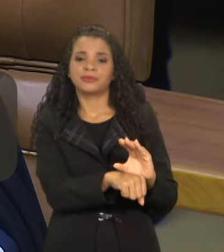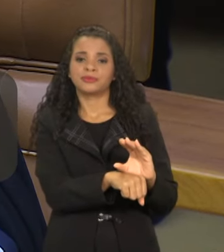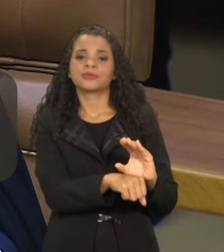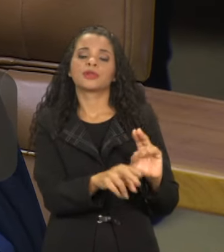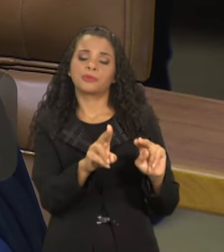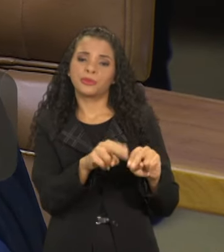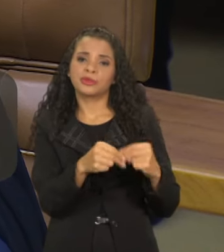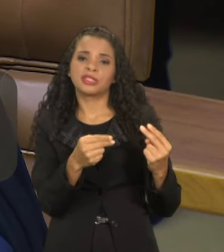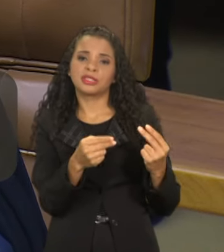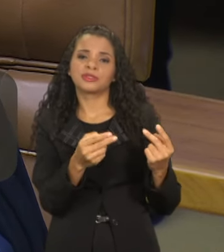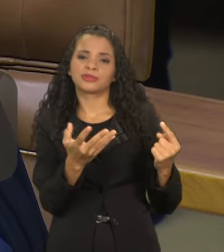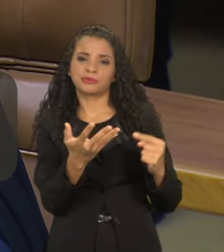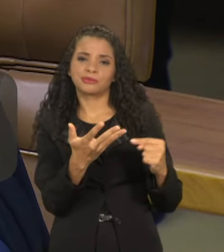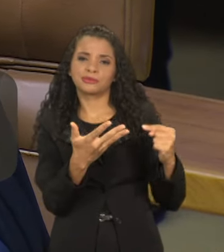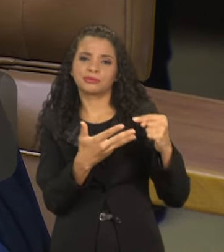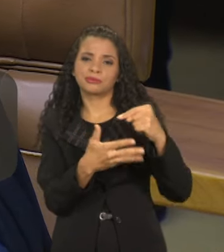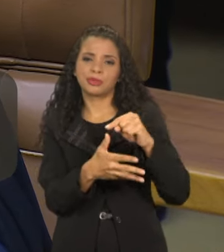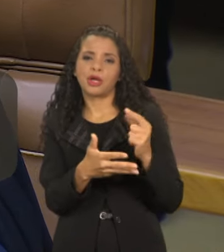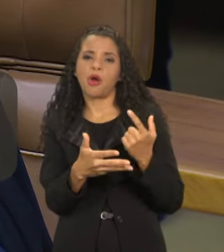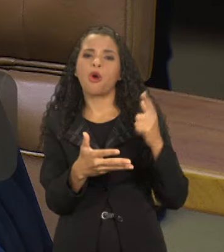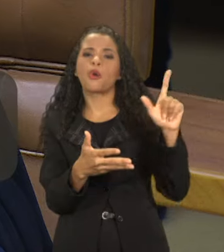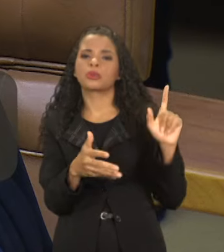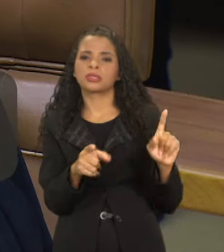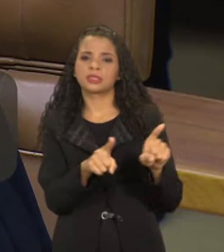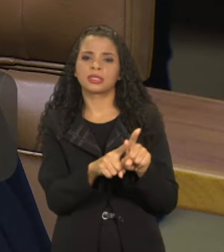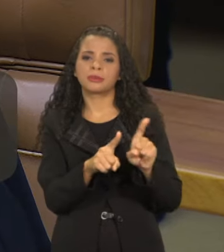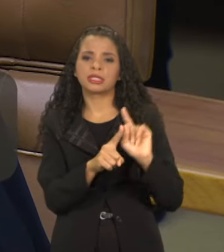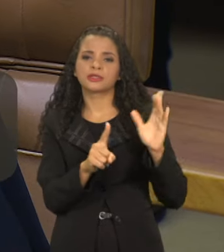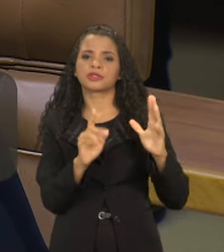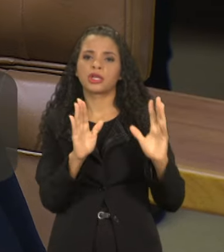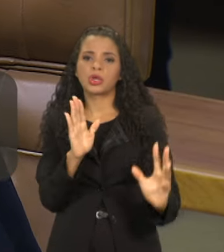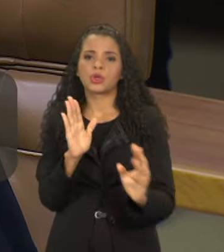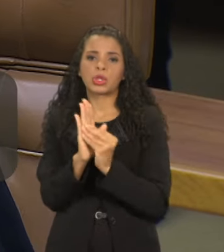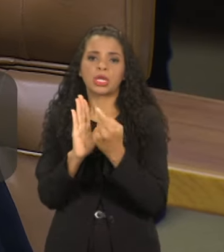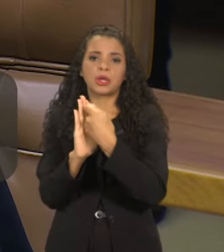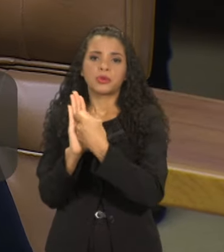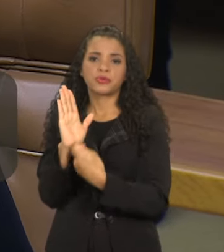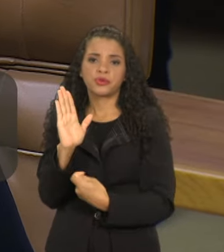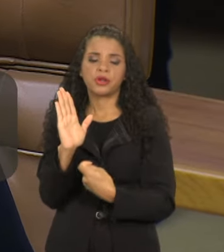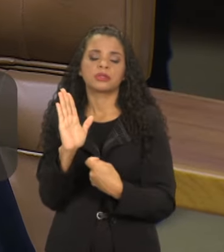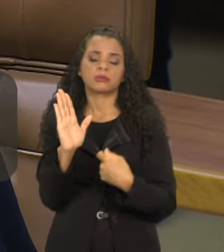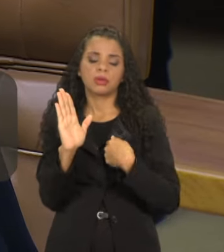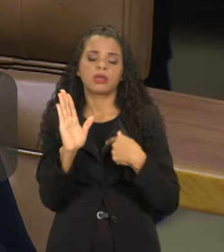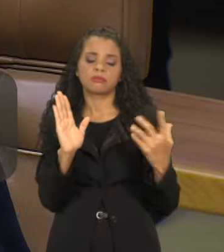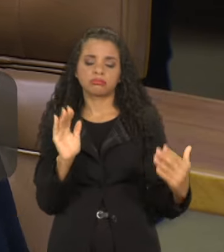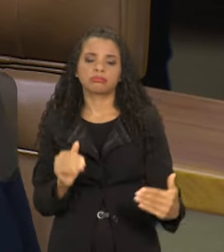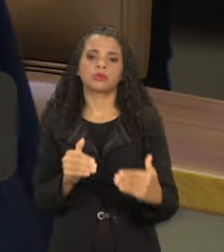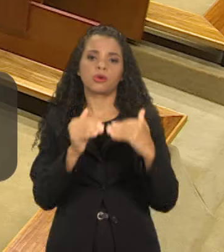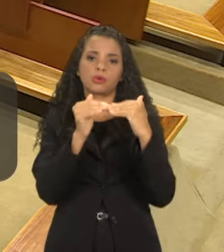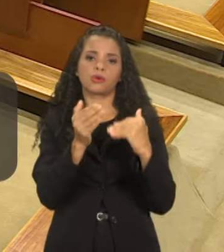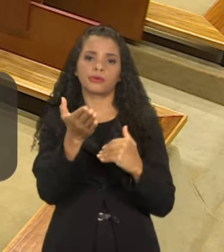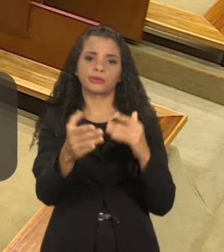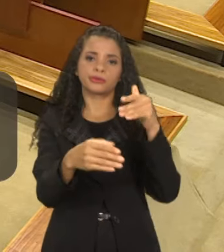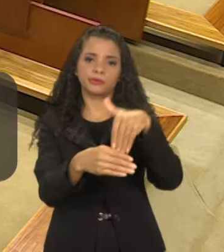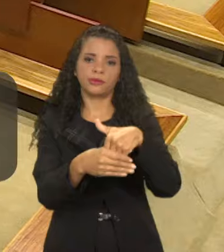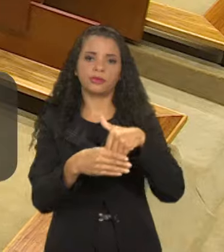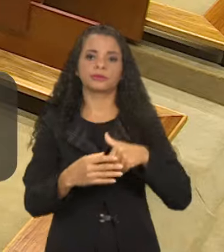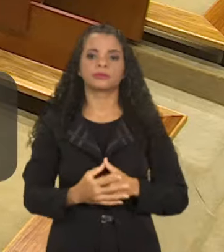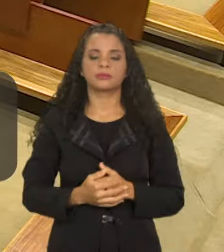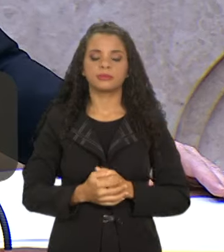por outras que eu explicito no meu voto escrito, eu acompanho integralmente Vossa Excelência. Muito